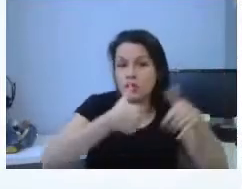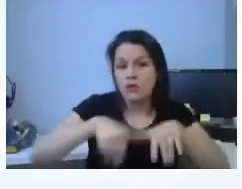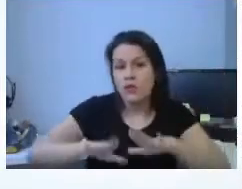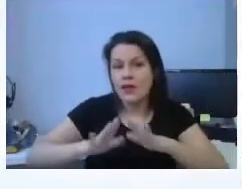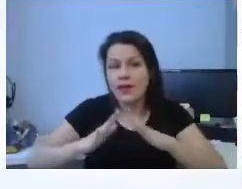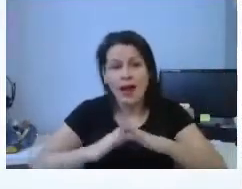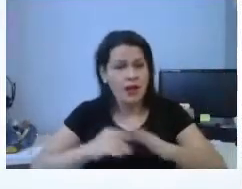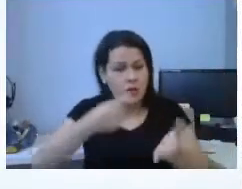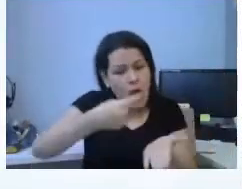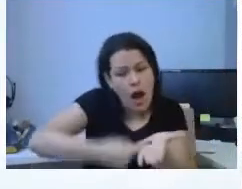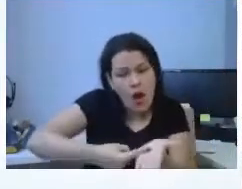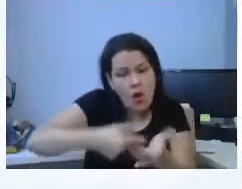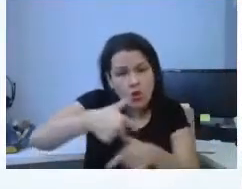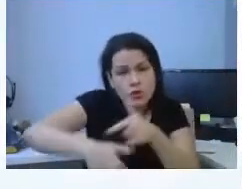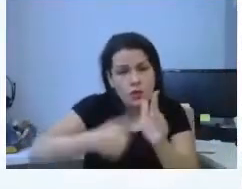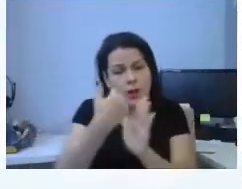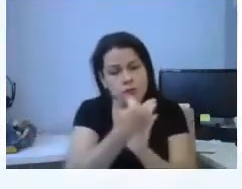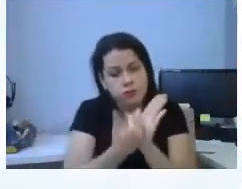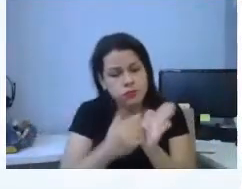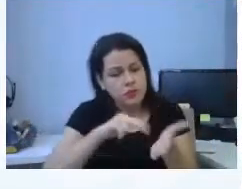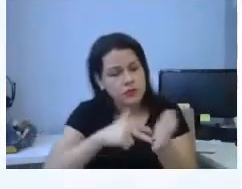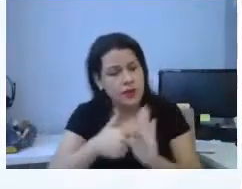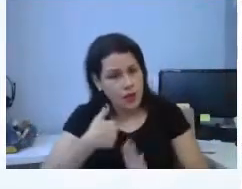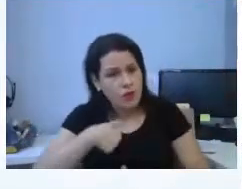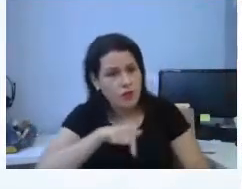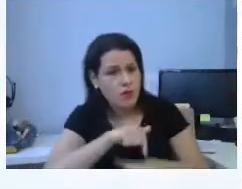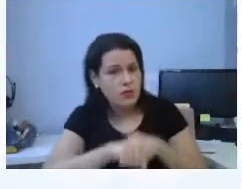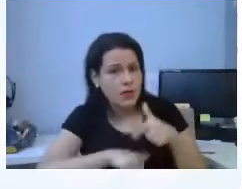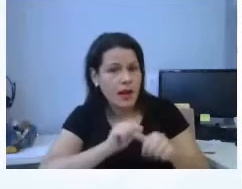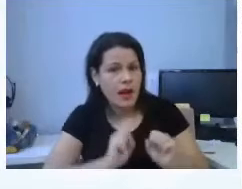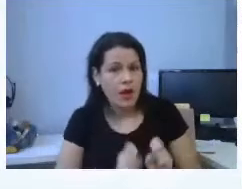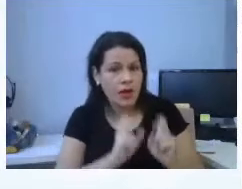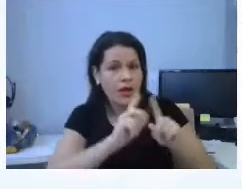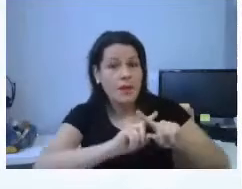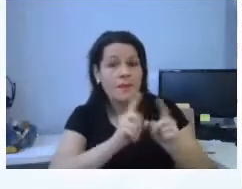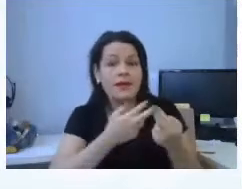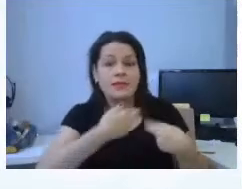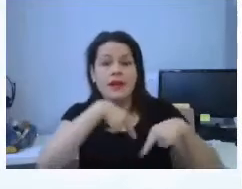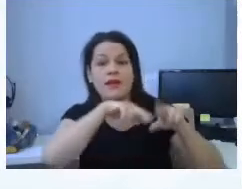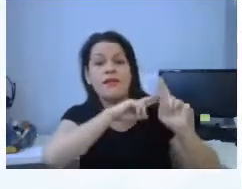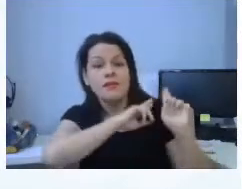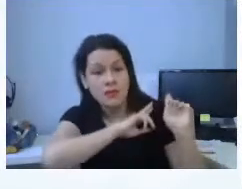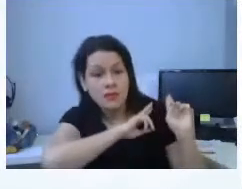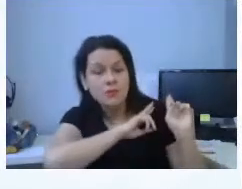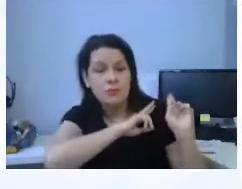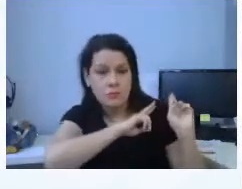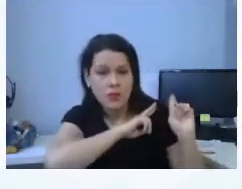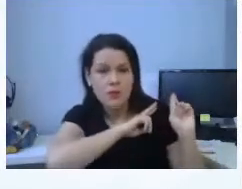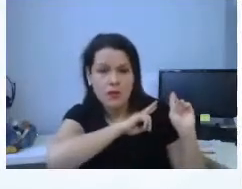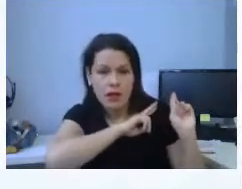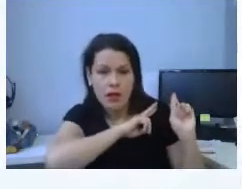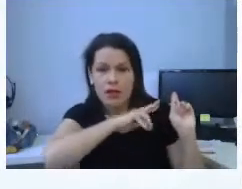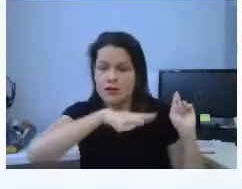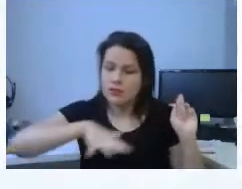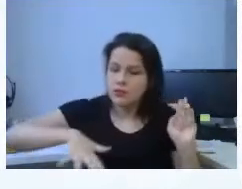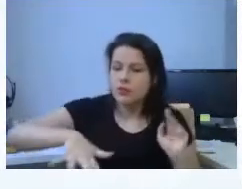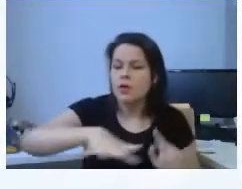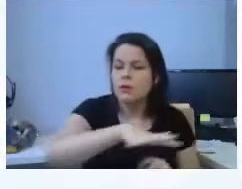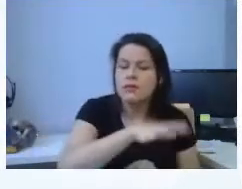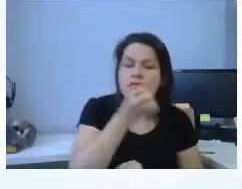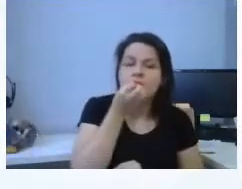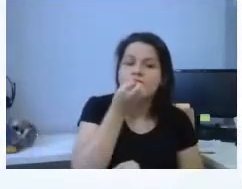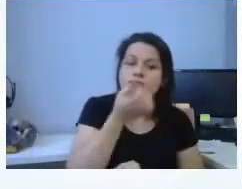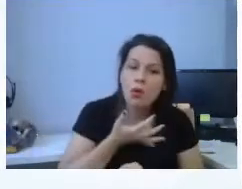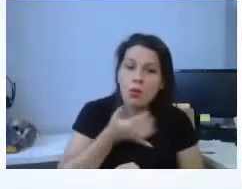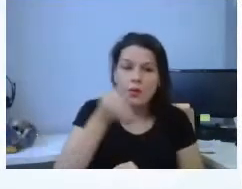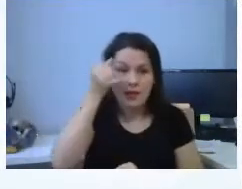um acordo entre ele e a empresa, mas a responsabilidade do ambiente ser propício e que não